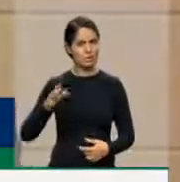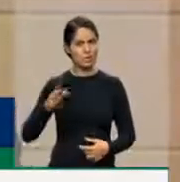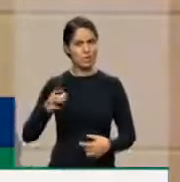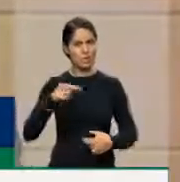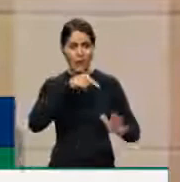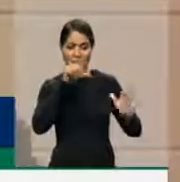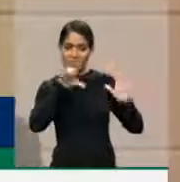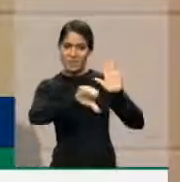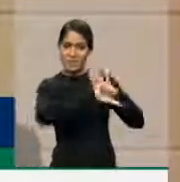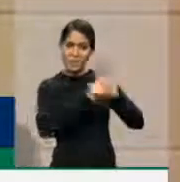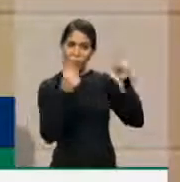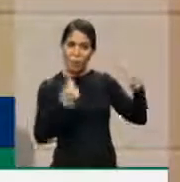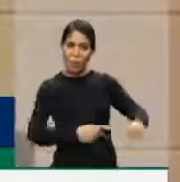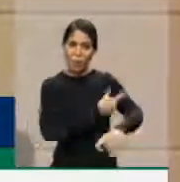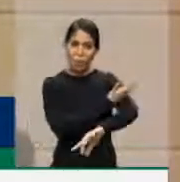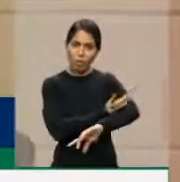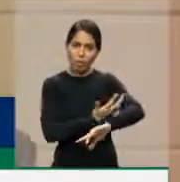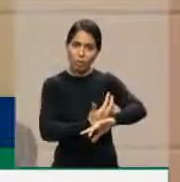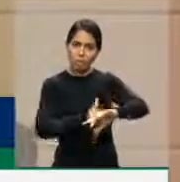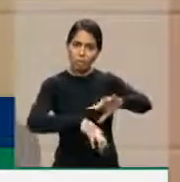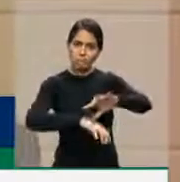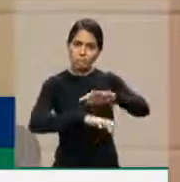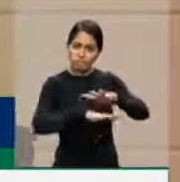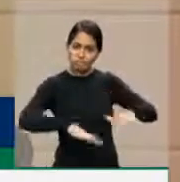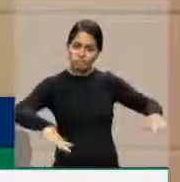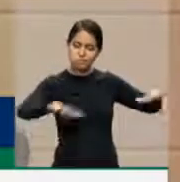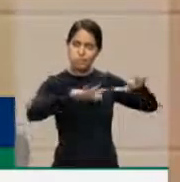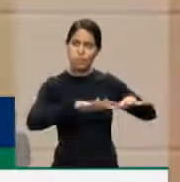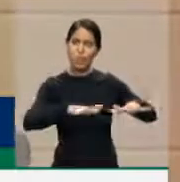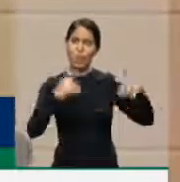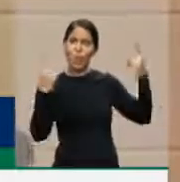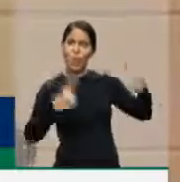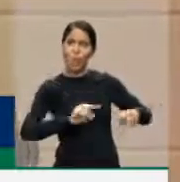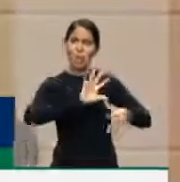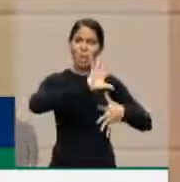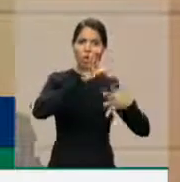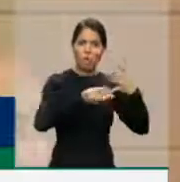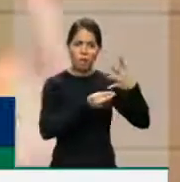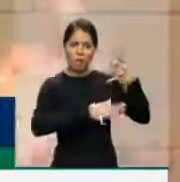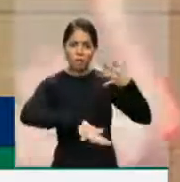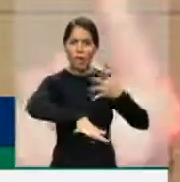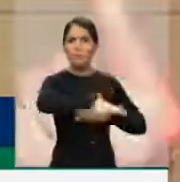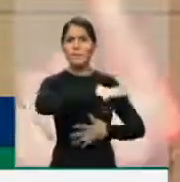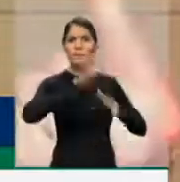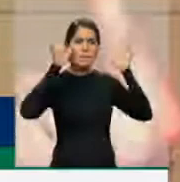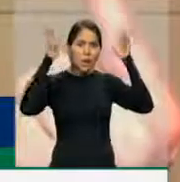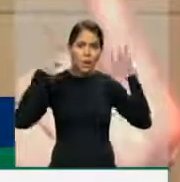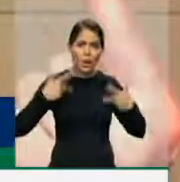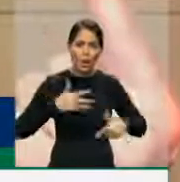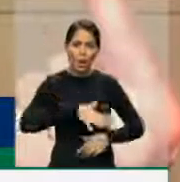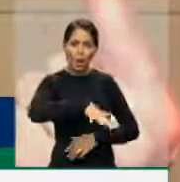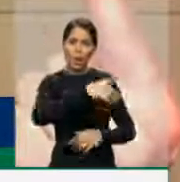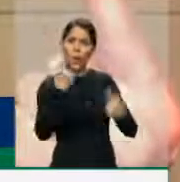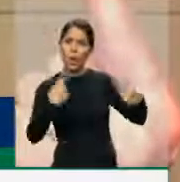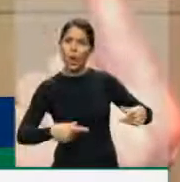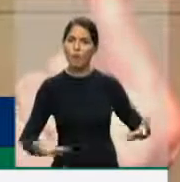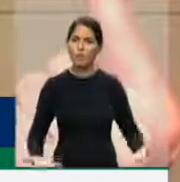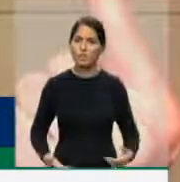Brasil, contra a biodiversidade, contra a fauna e a flora, e ele não toma uma atitude